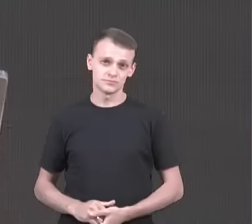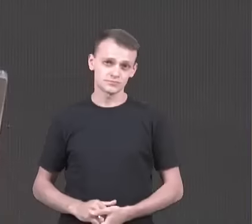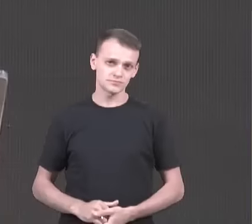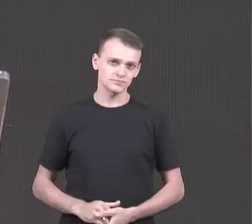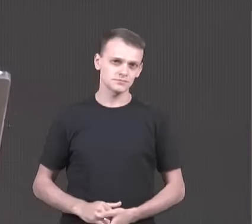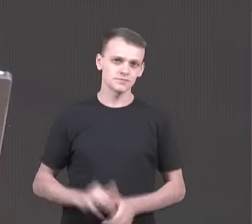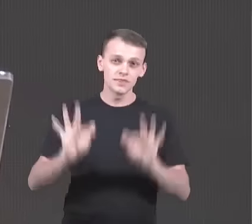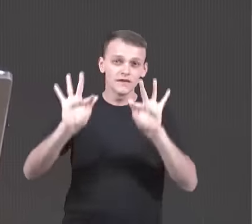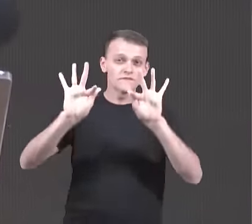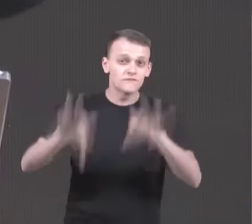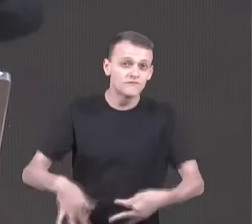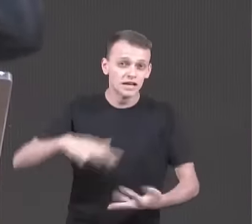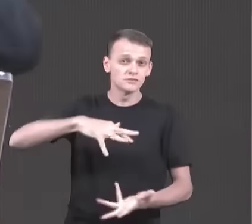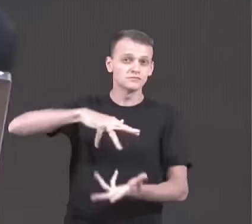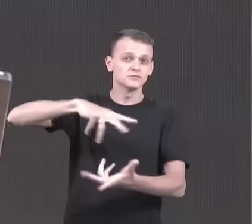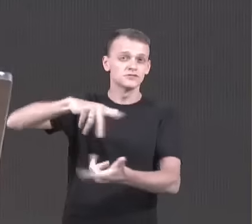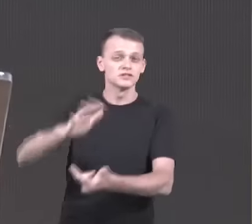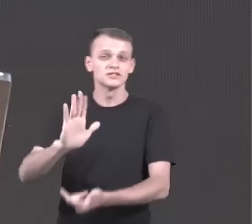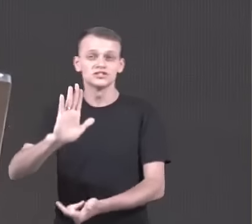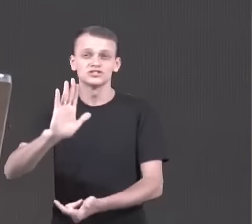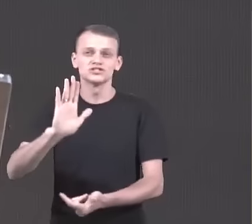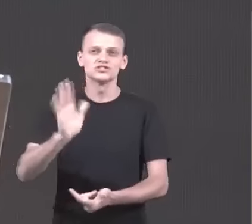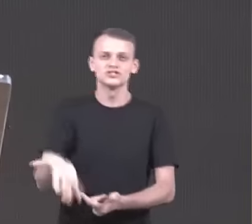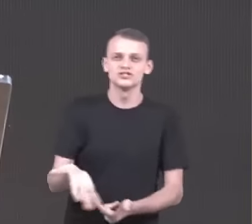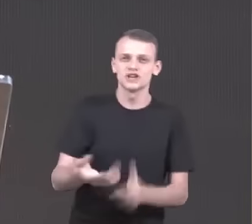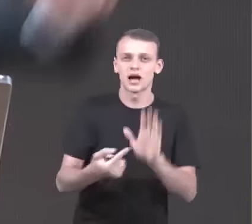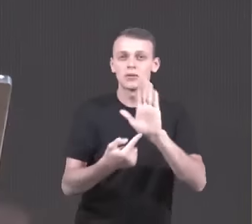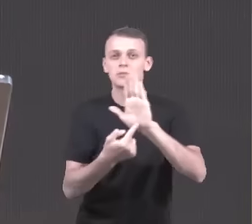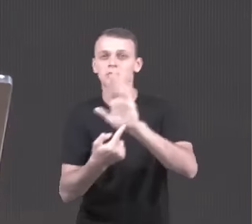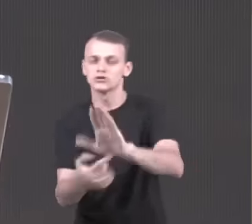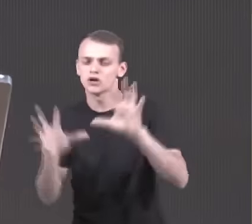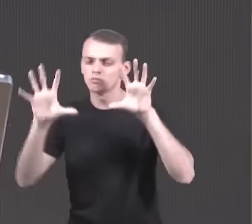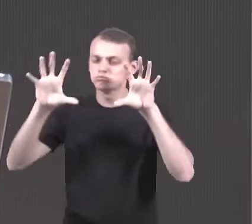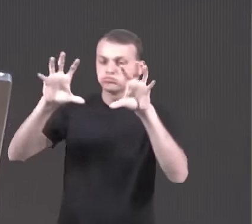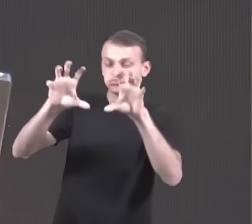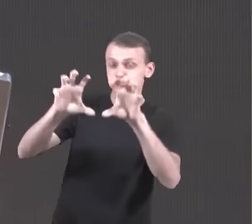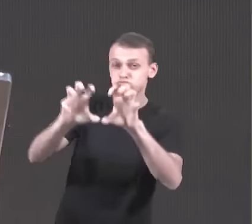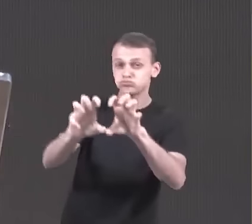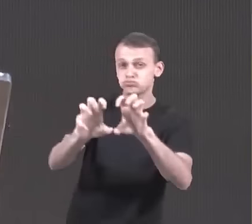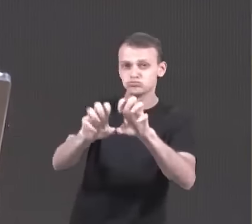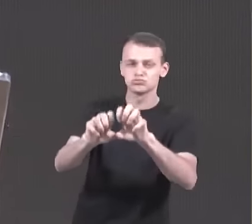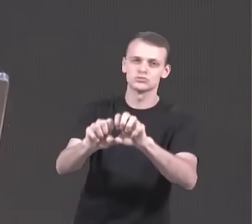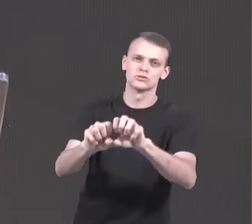O fim dos tempos é um tempo de contraste entre escuridão e luz.